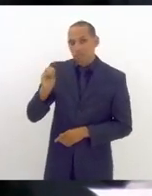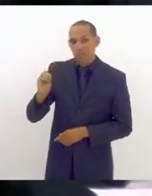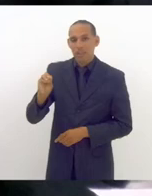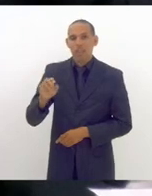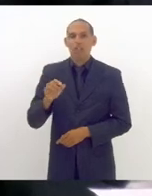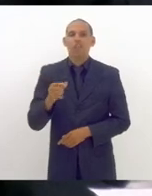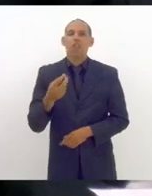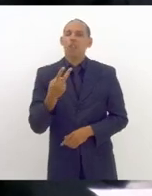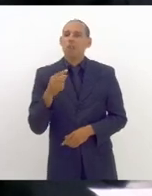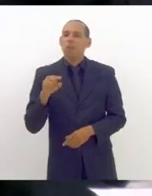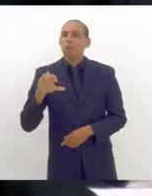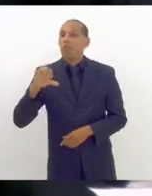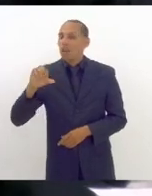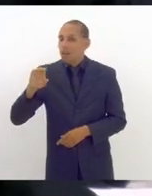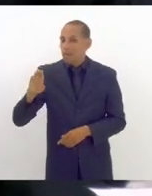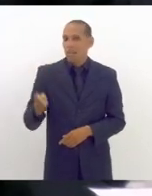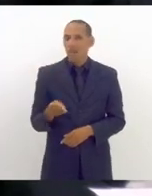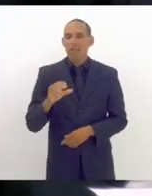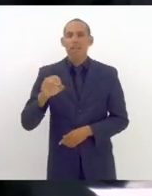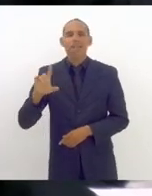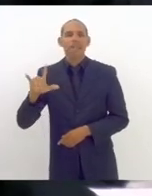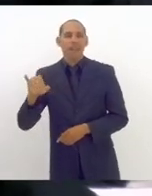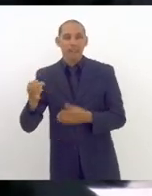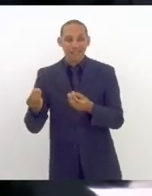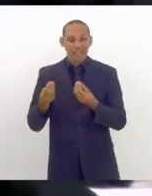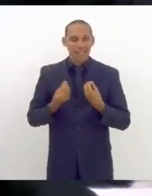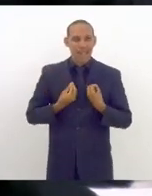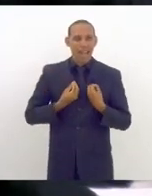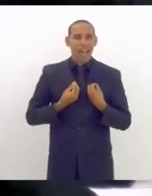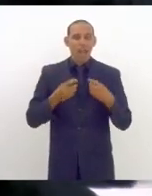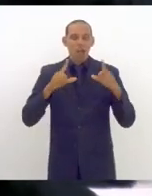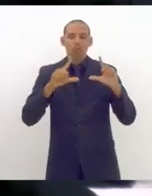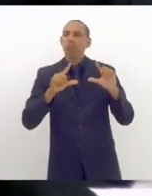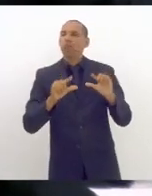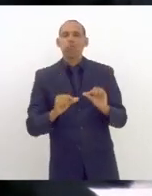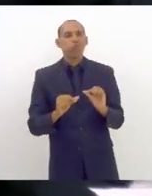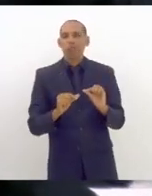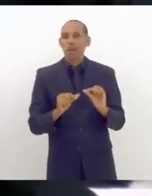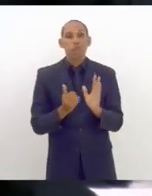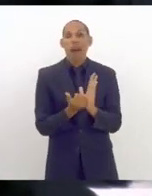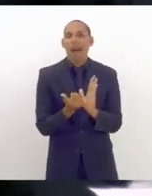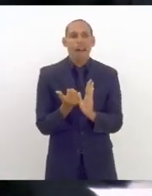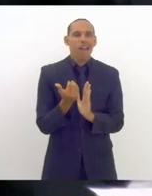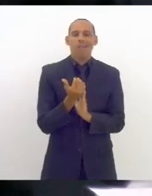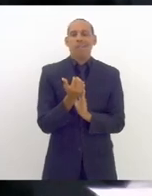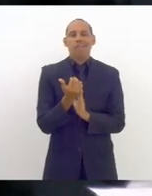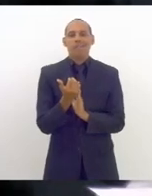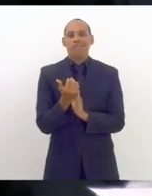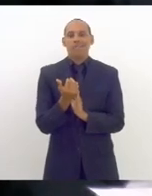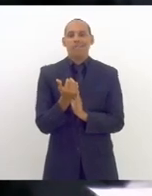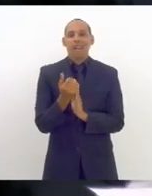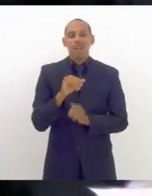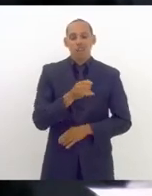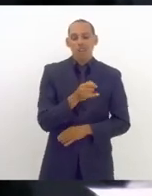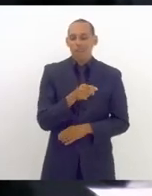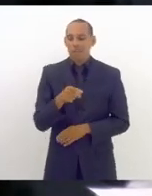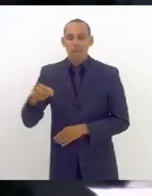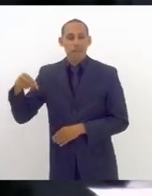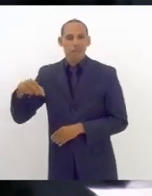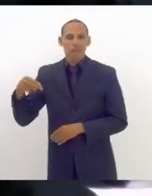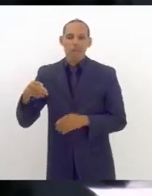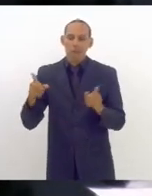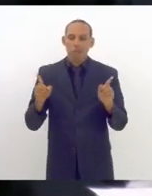é da Cedae a receita é muito menor do que o ano anterior já é menor de Janeiro a novembro